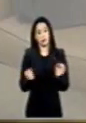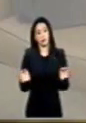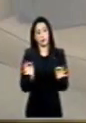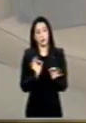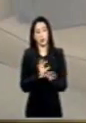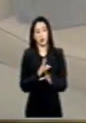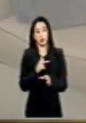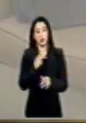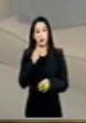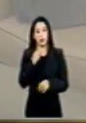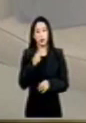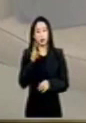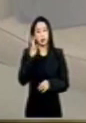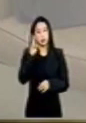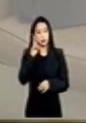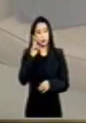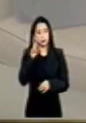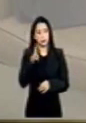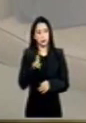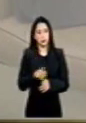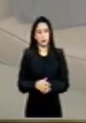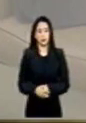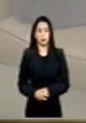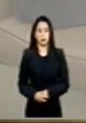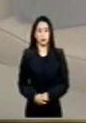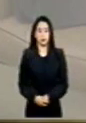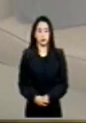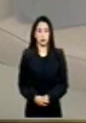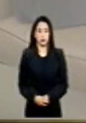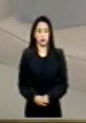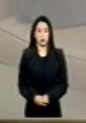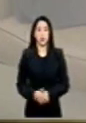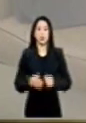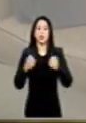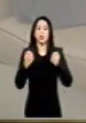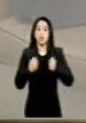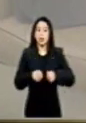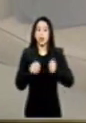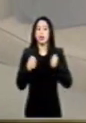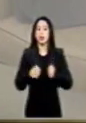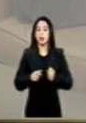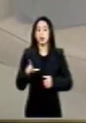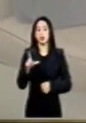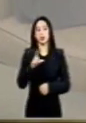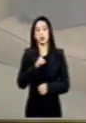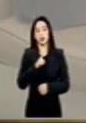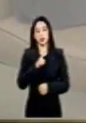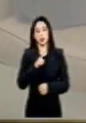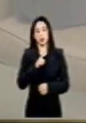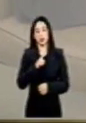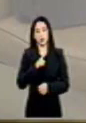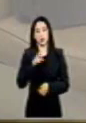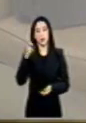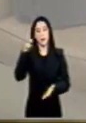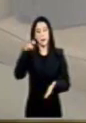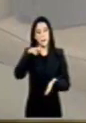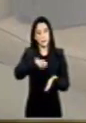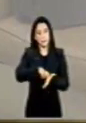Luma. É necessário que haja dogmática penal e os